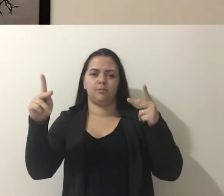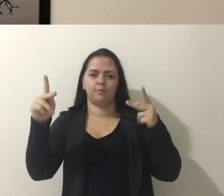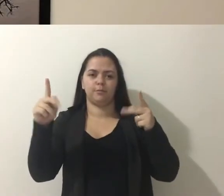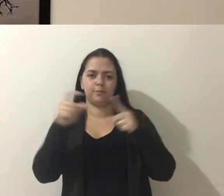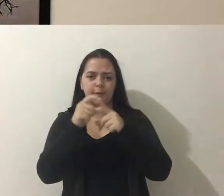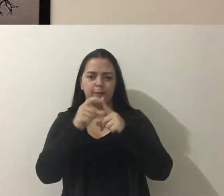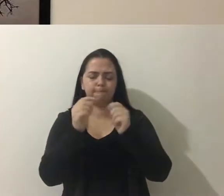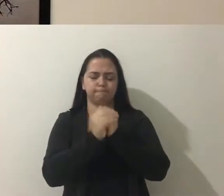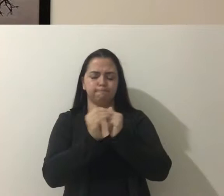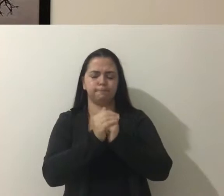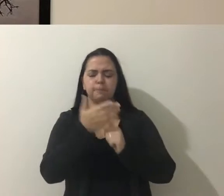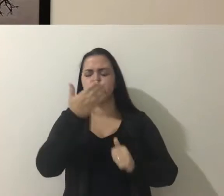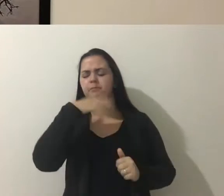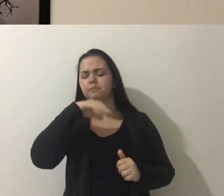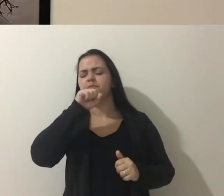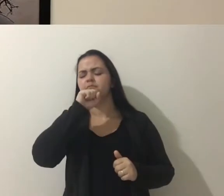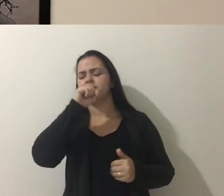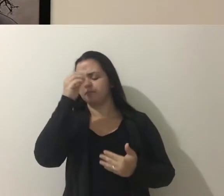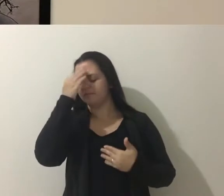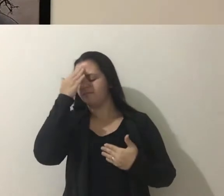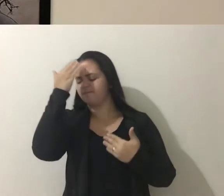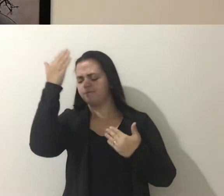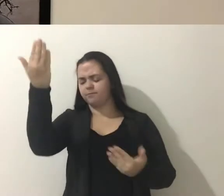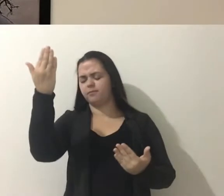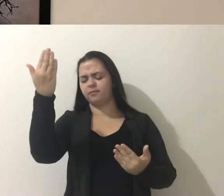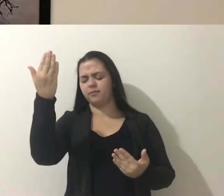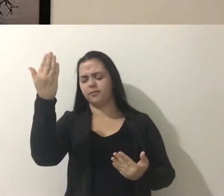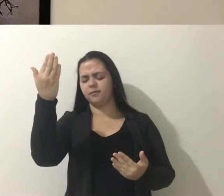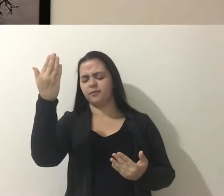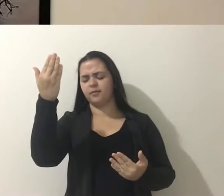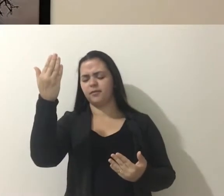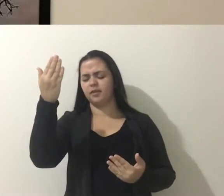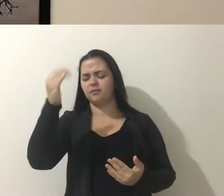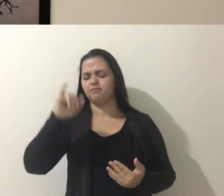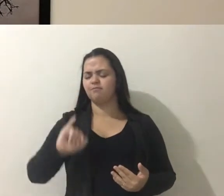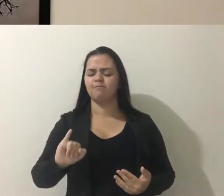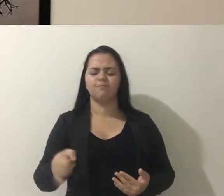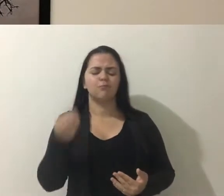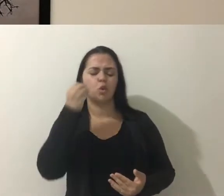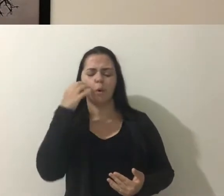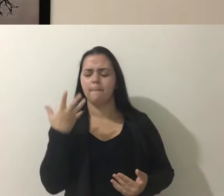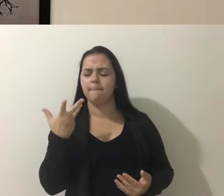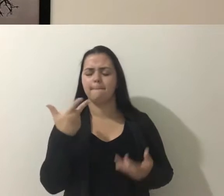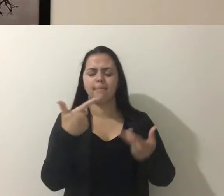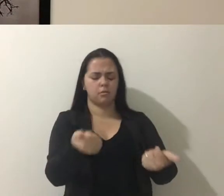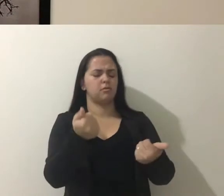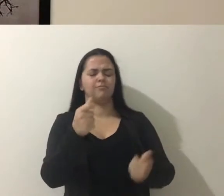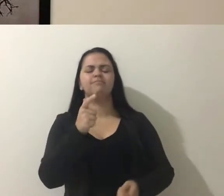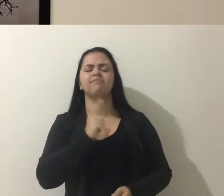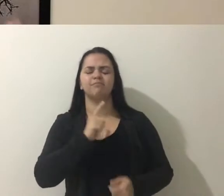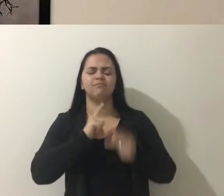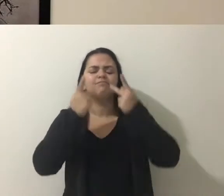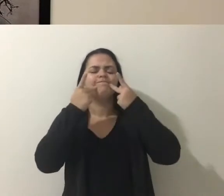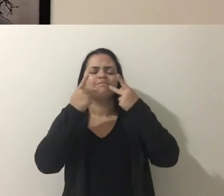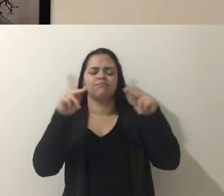orar. Pai, eu quero te agradecer pelo tão grande privilégio que nós temos de